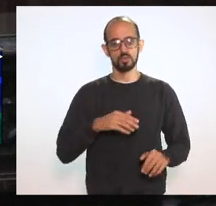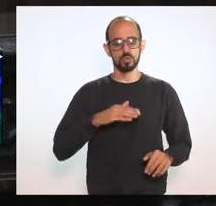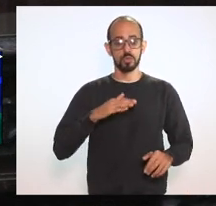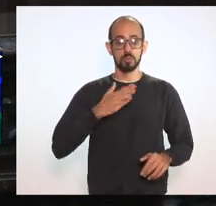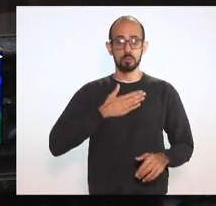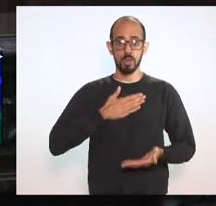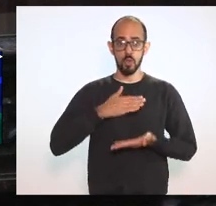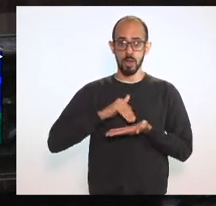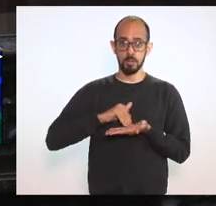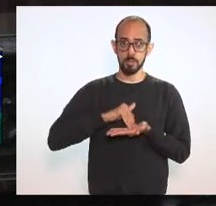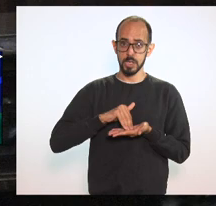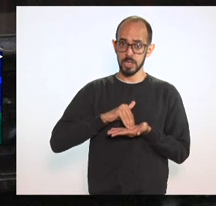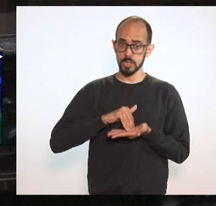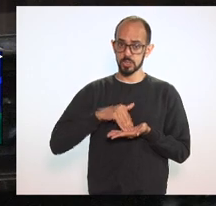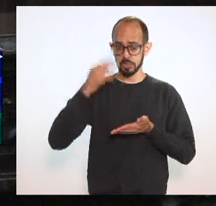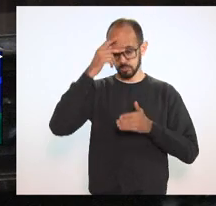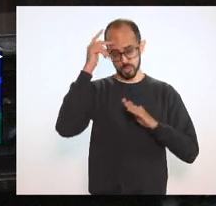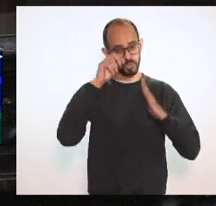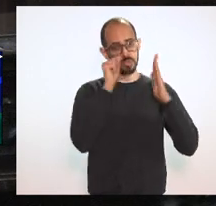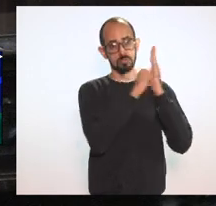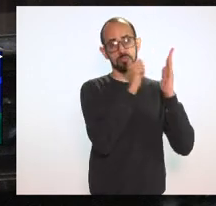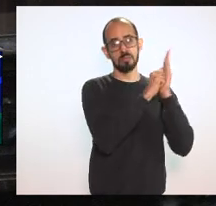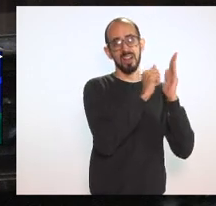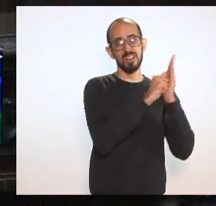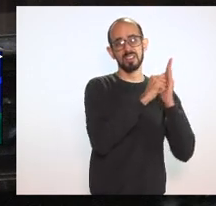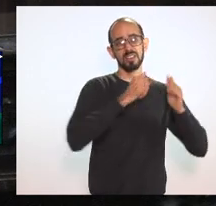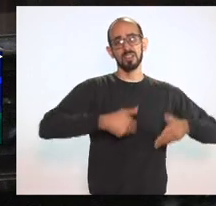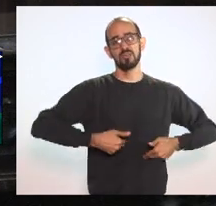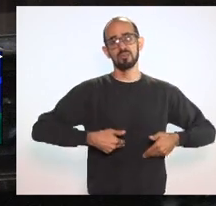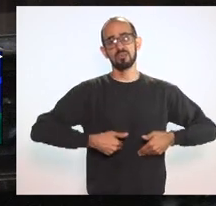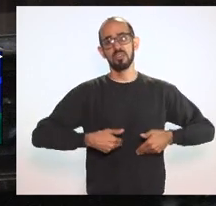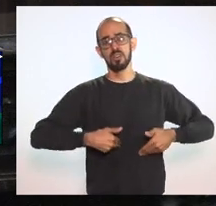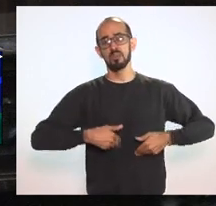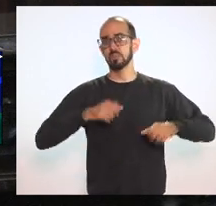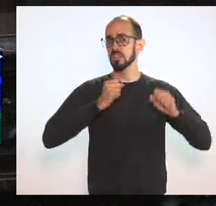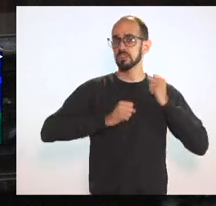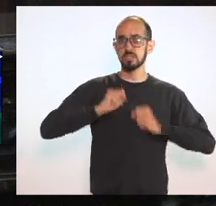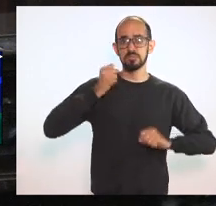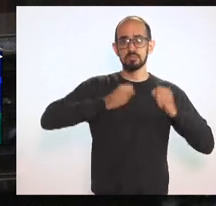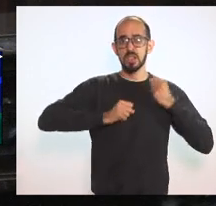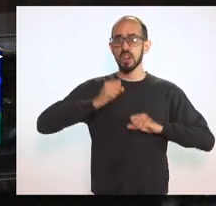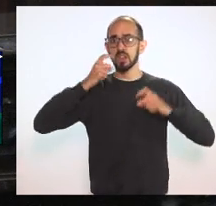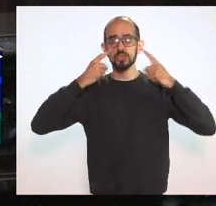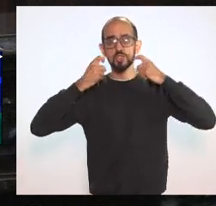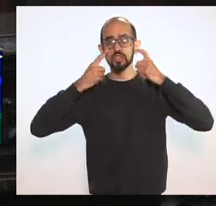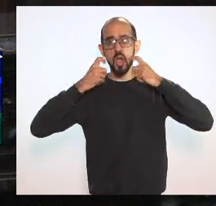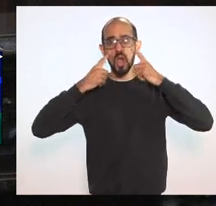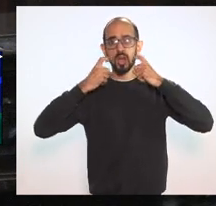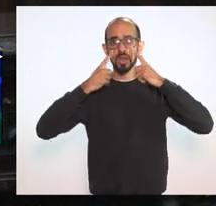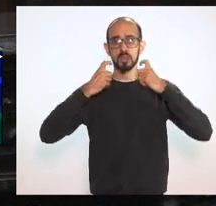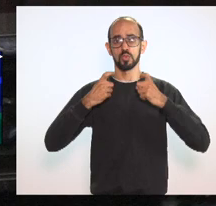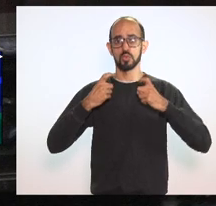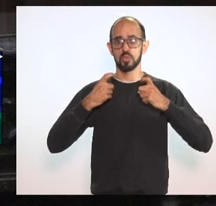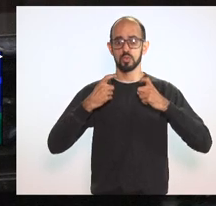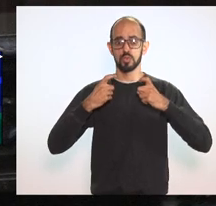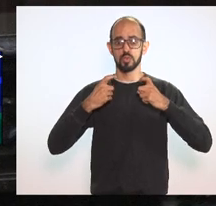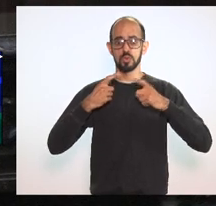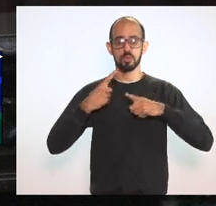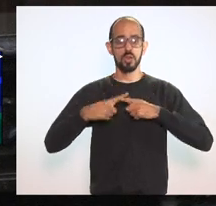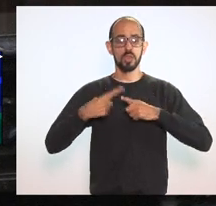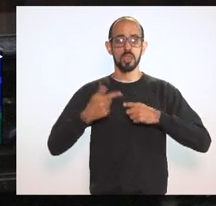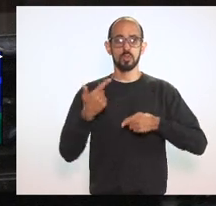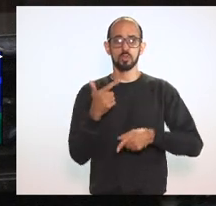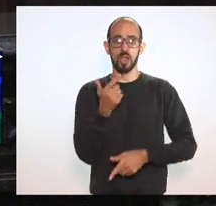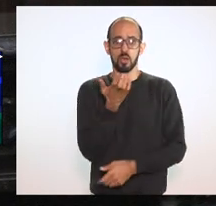as pessoas batem na porta com fome desesperada chorando chorando porque não